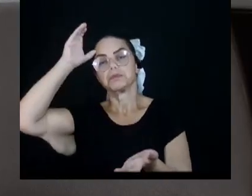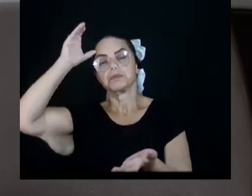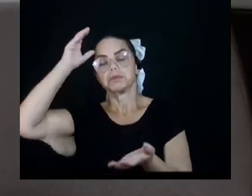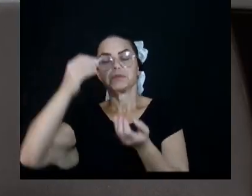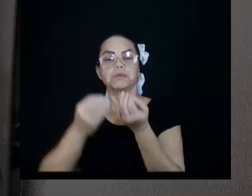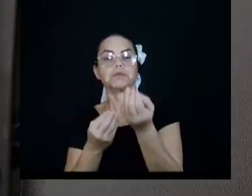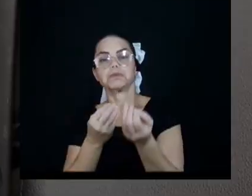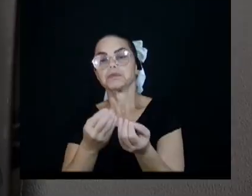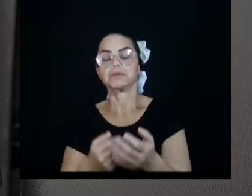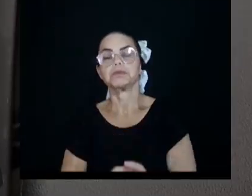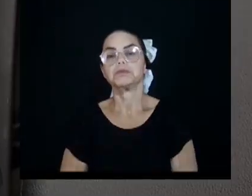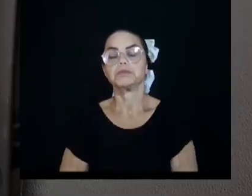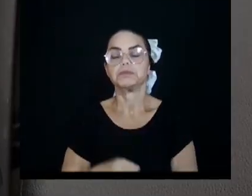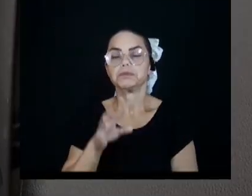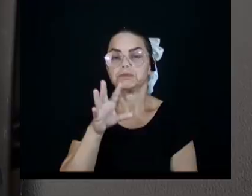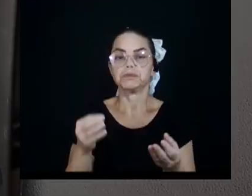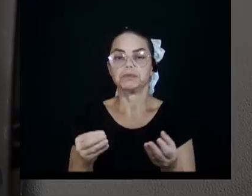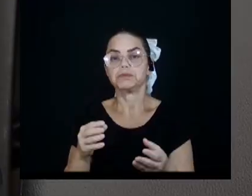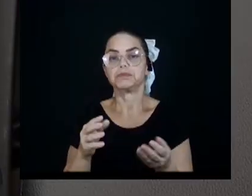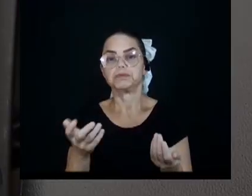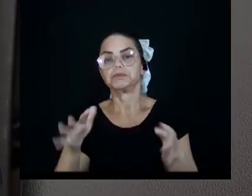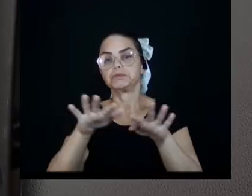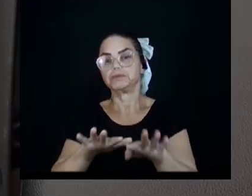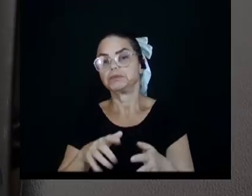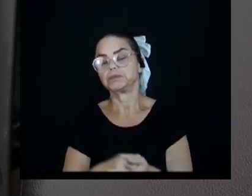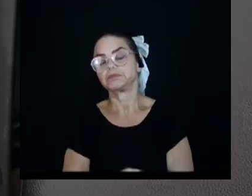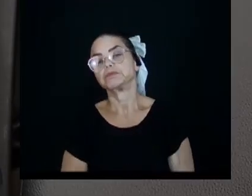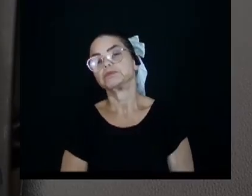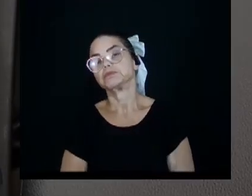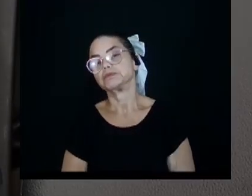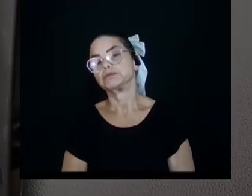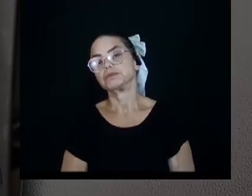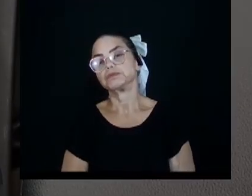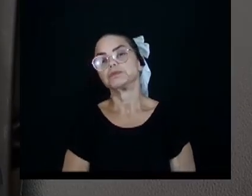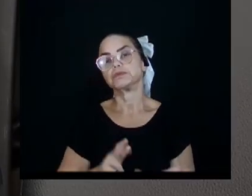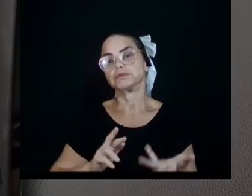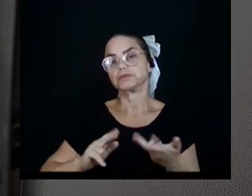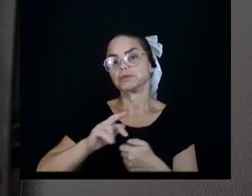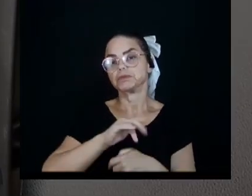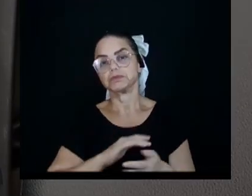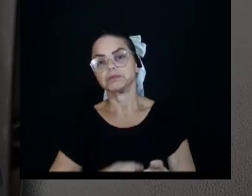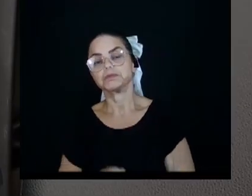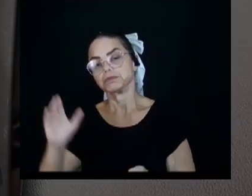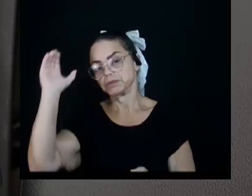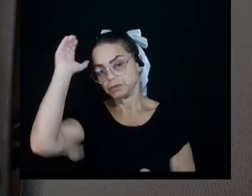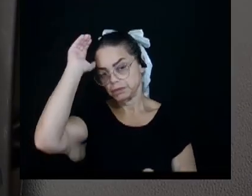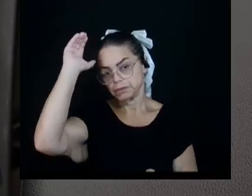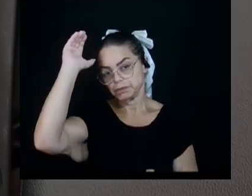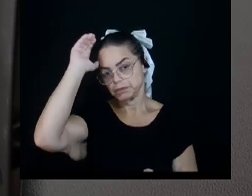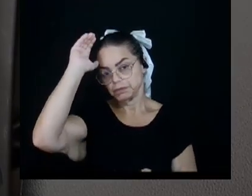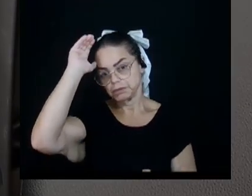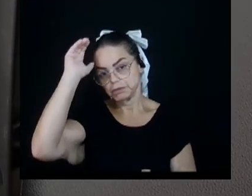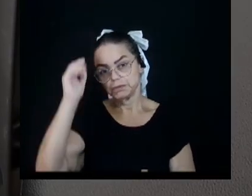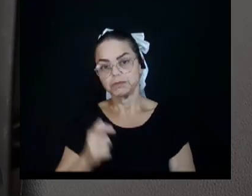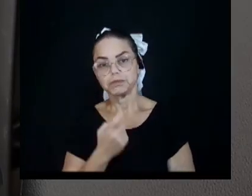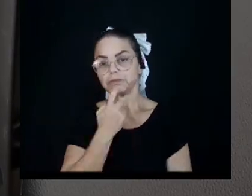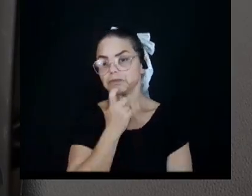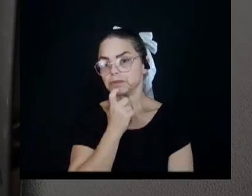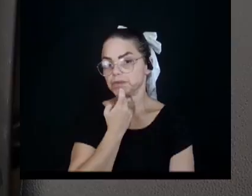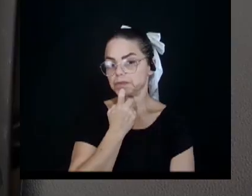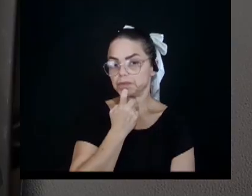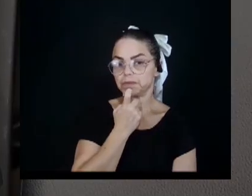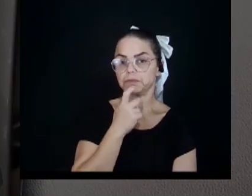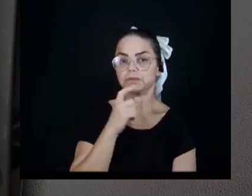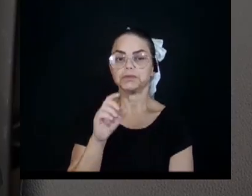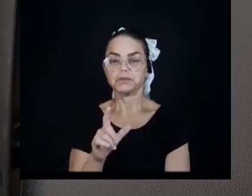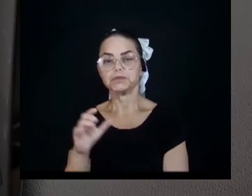inclusão? Nós temos, ao longo do tempo, vários projetos na área da cultura aqui em Campinas, né? A Lei Cultura Viva, que institui os pontos